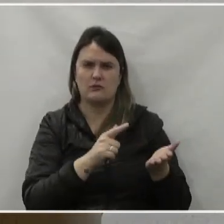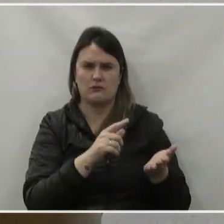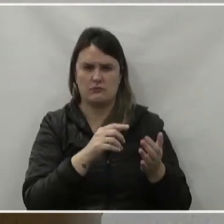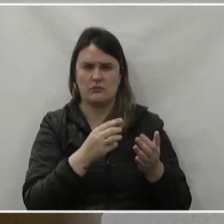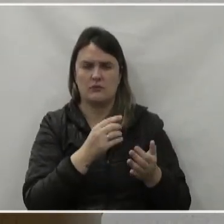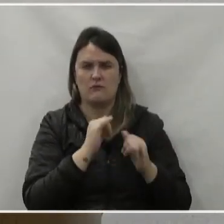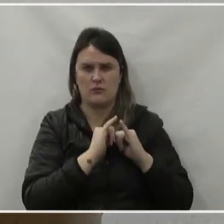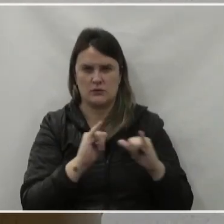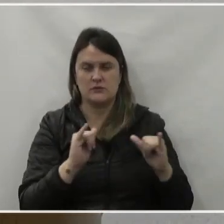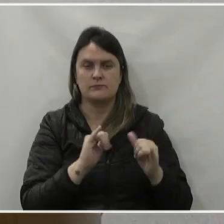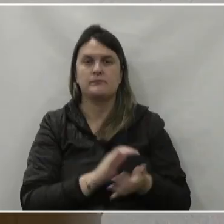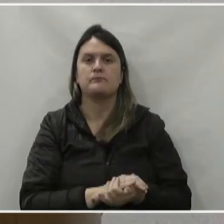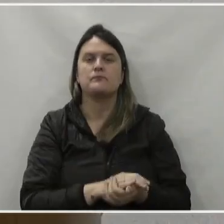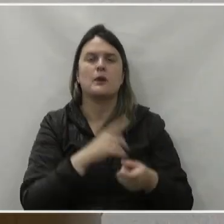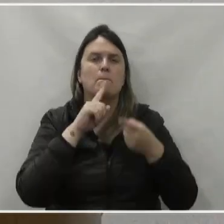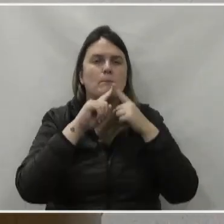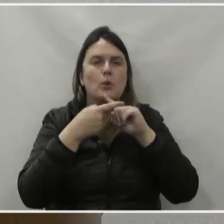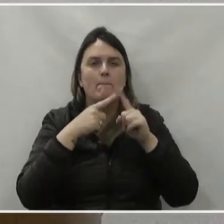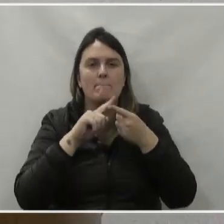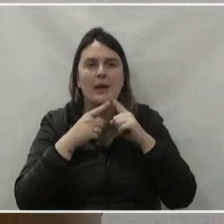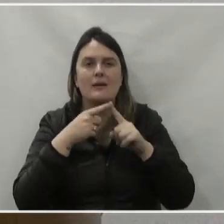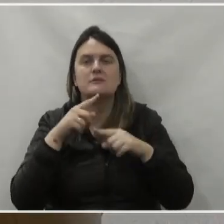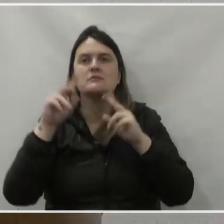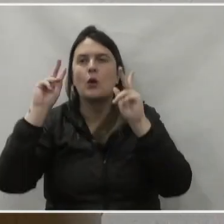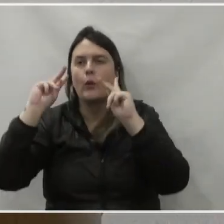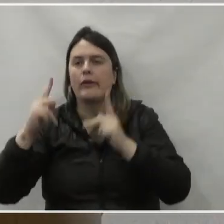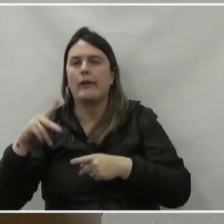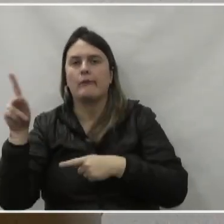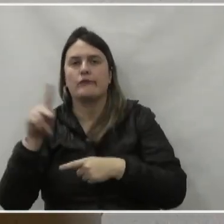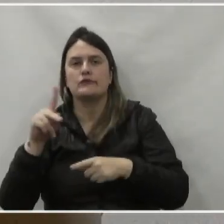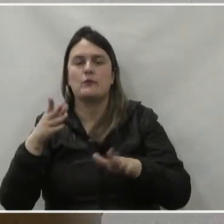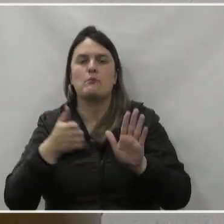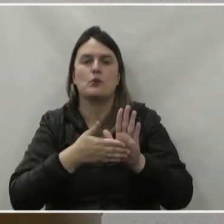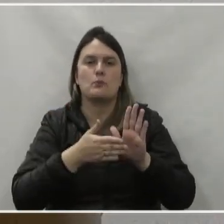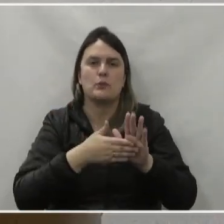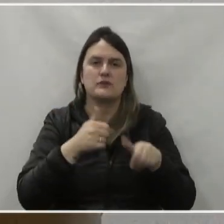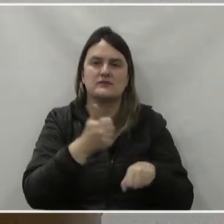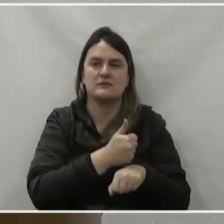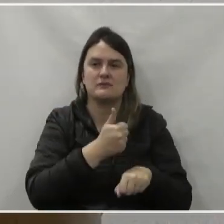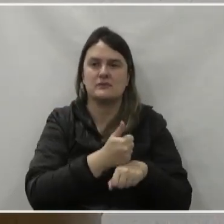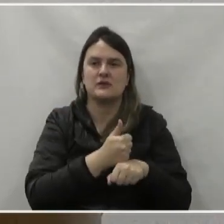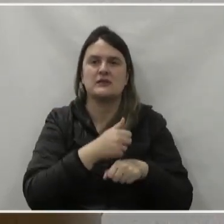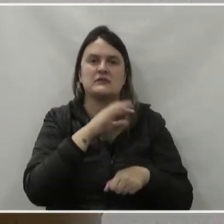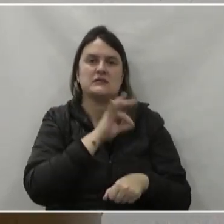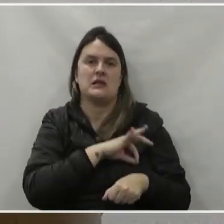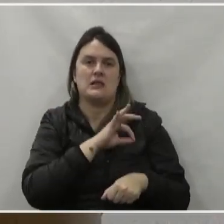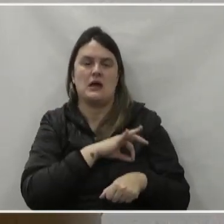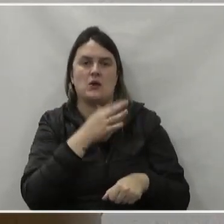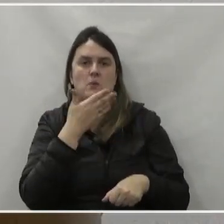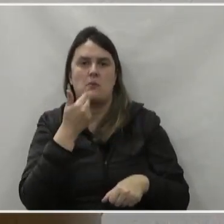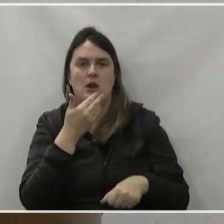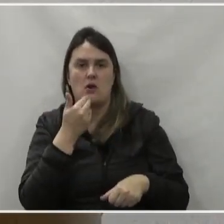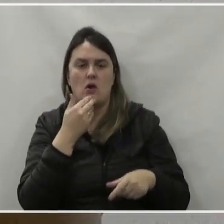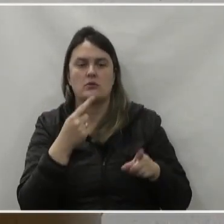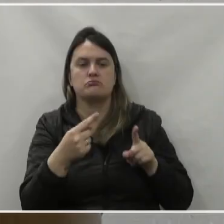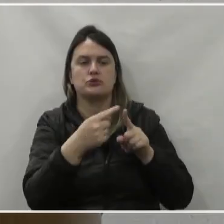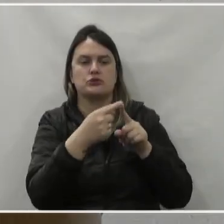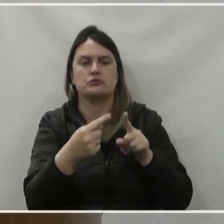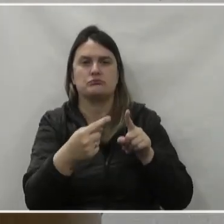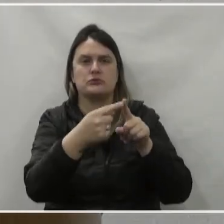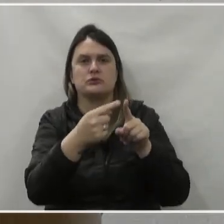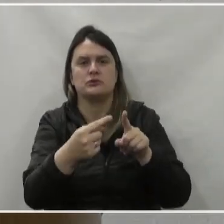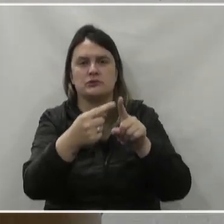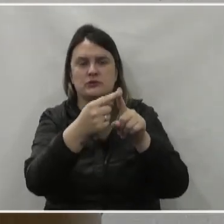2025. As promessas de reconhecimento, planos de carreiras e bonificações condicionadas às metas